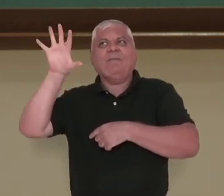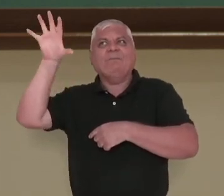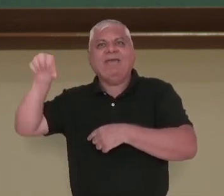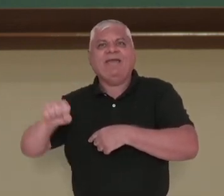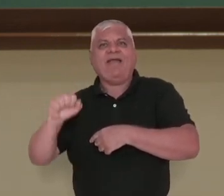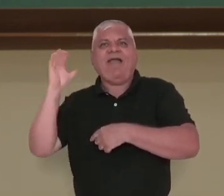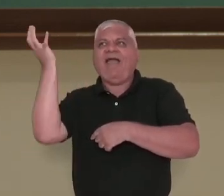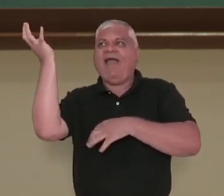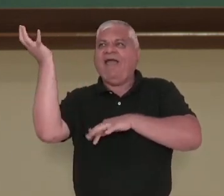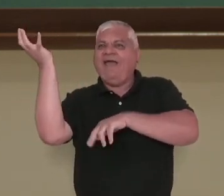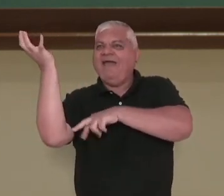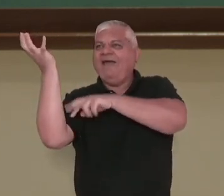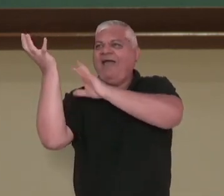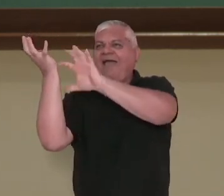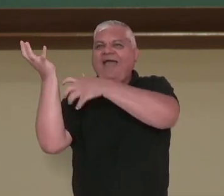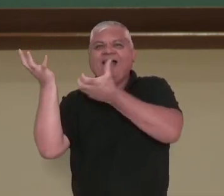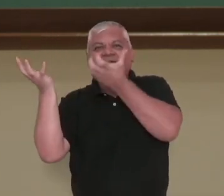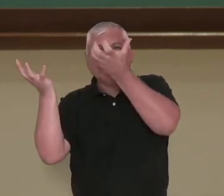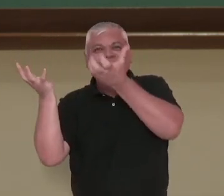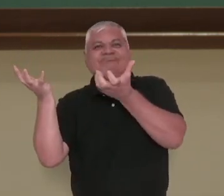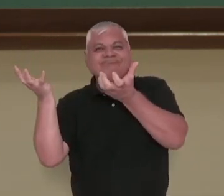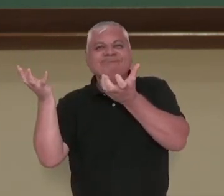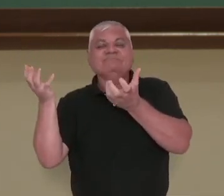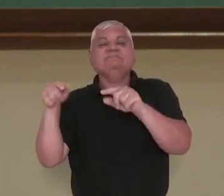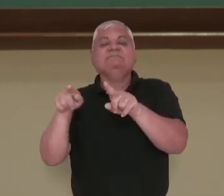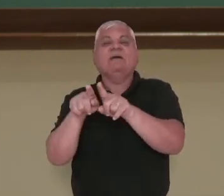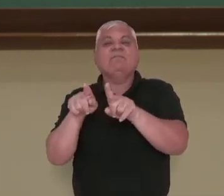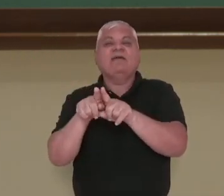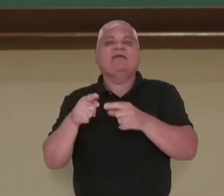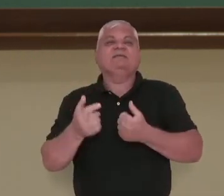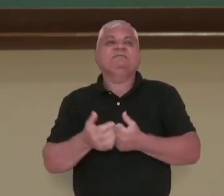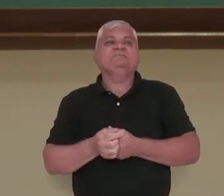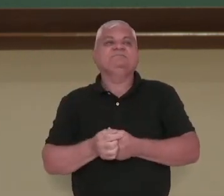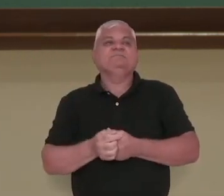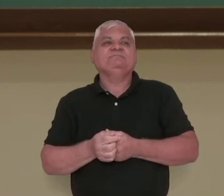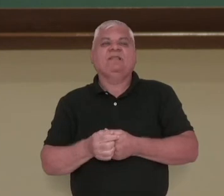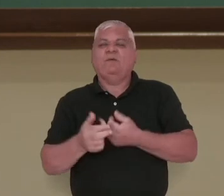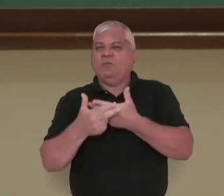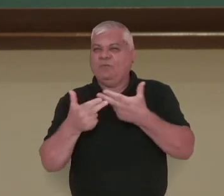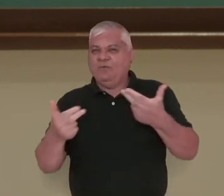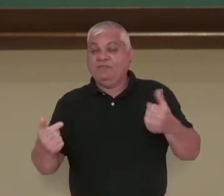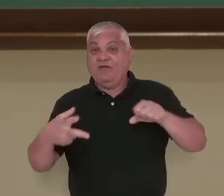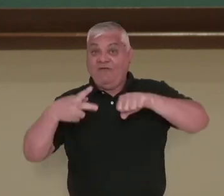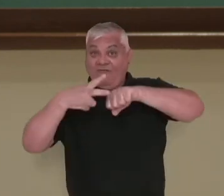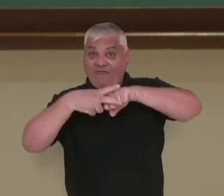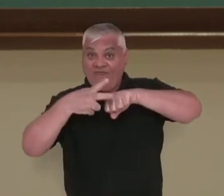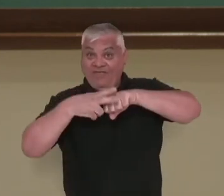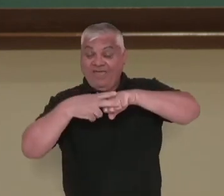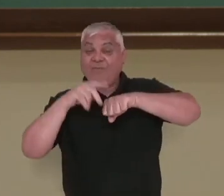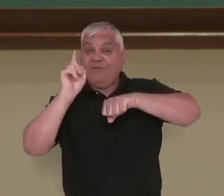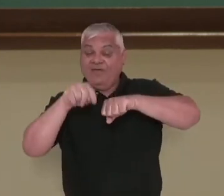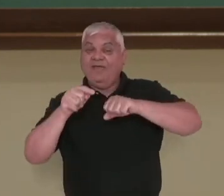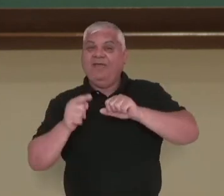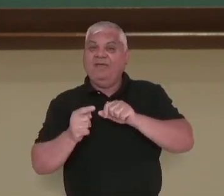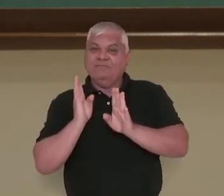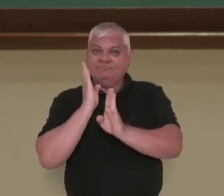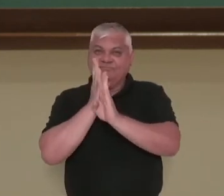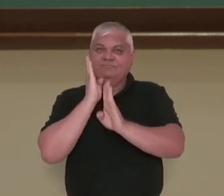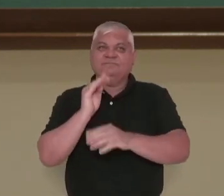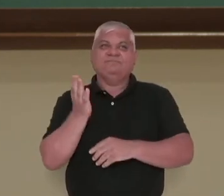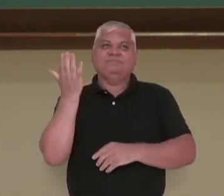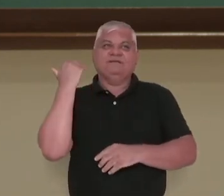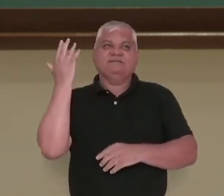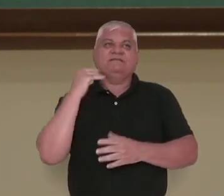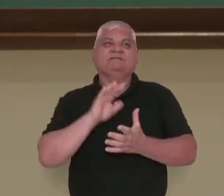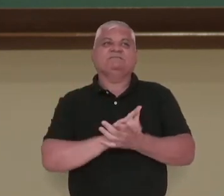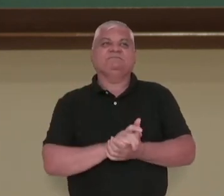frutas no pé, né? Nós pegávamos frutas no pé, enfim, a gente tem aí essa terminação que indica o passado,